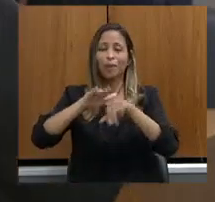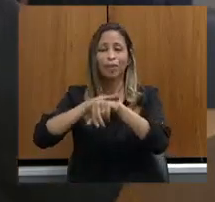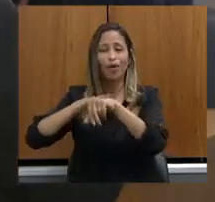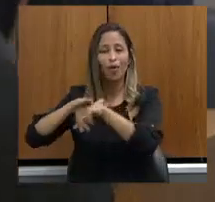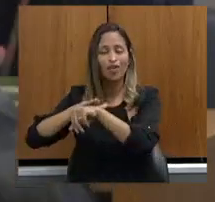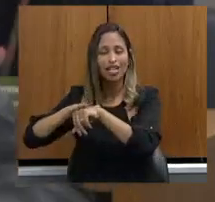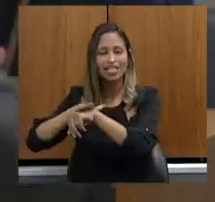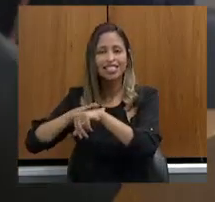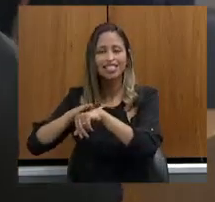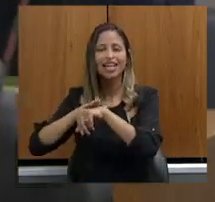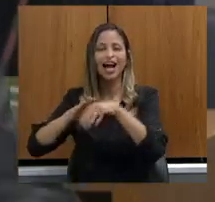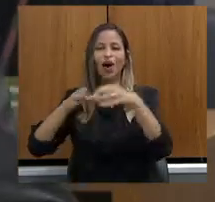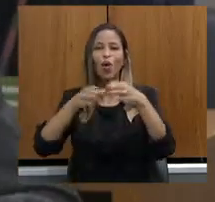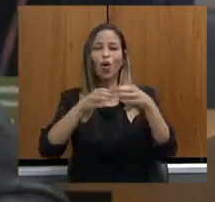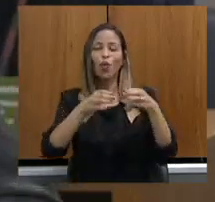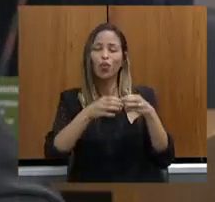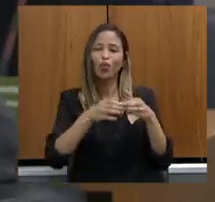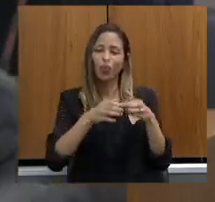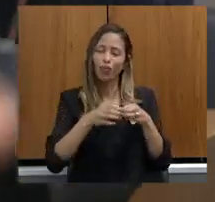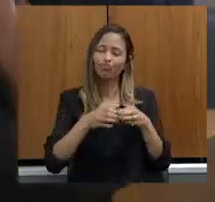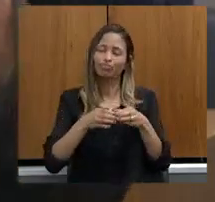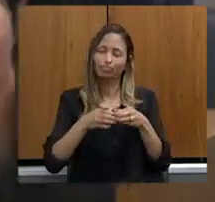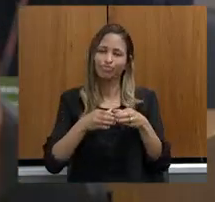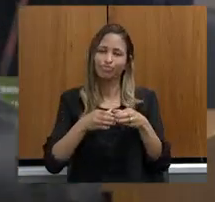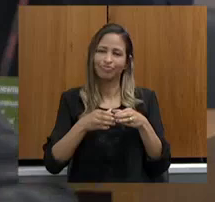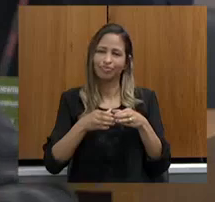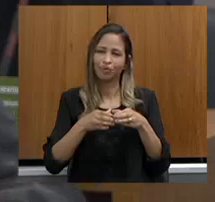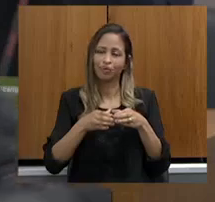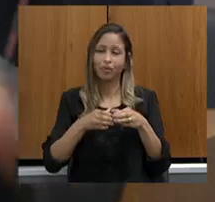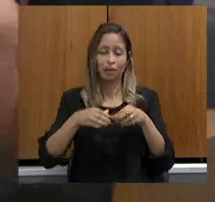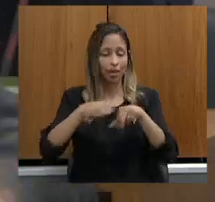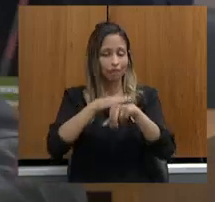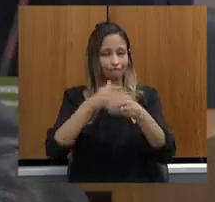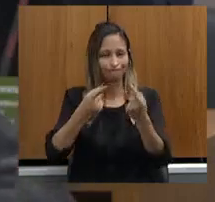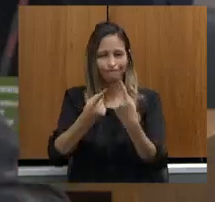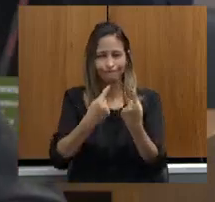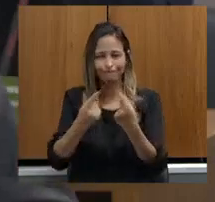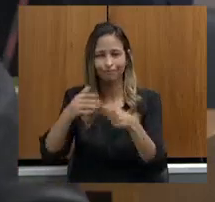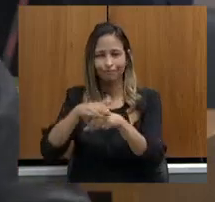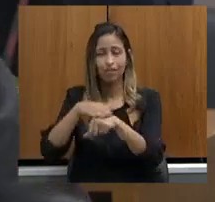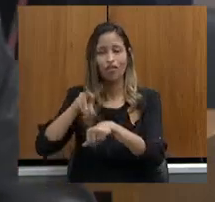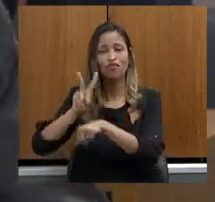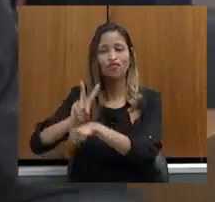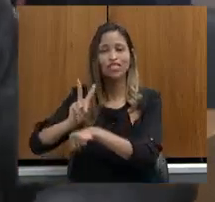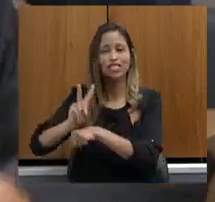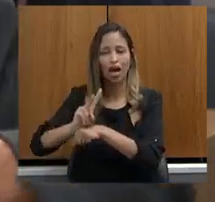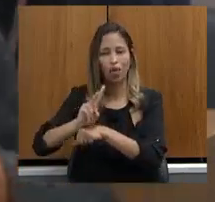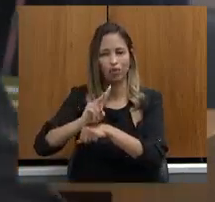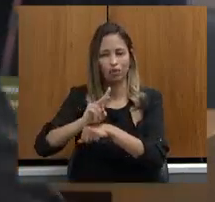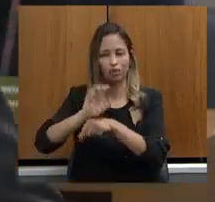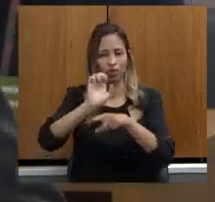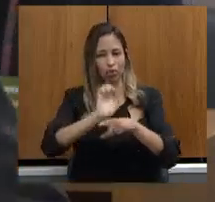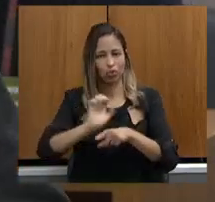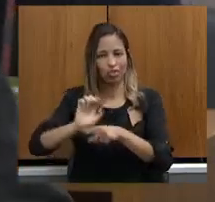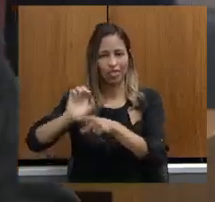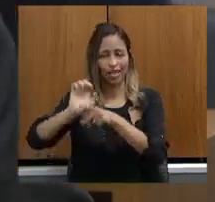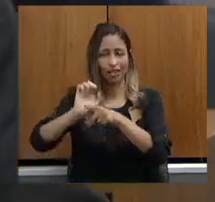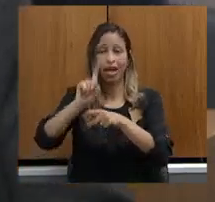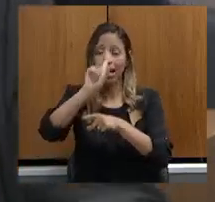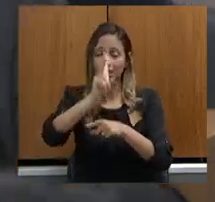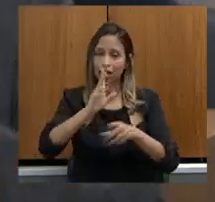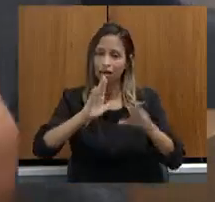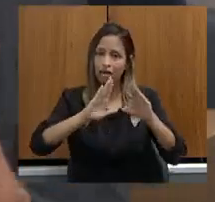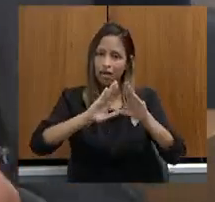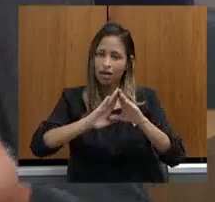discutir uma comissão extraordinária para discutir a questão fiscal do Estado eu acho que essa Assembleia devia